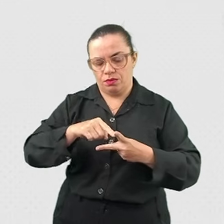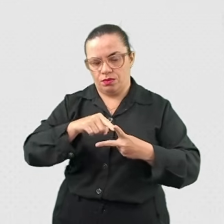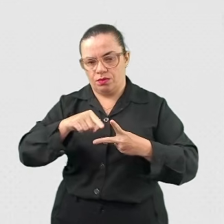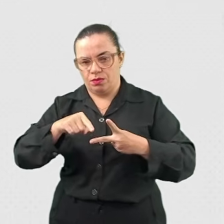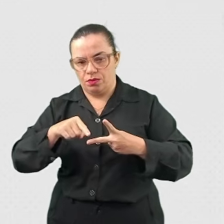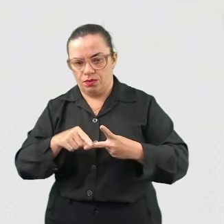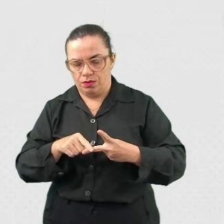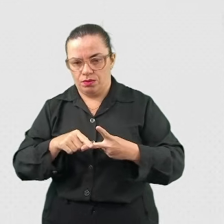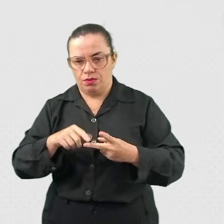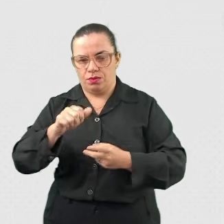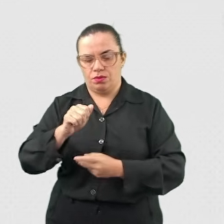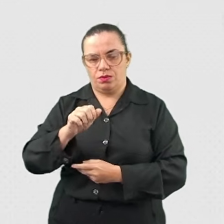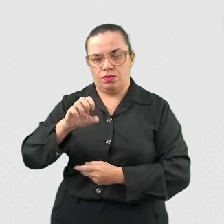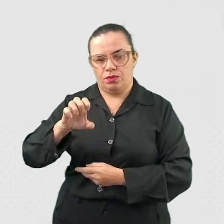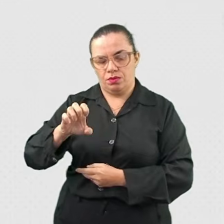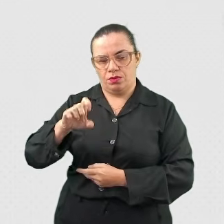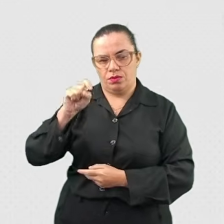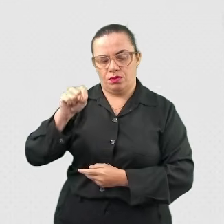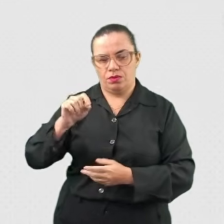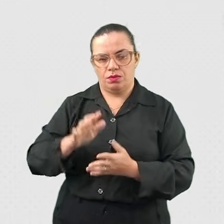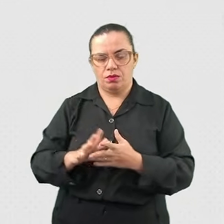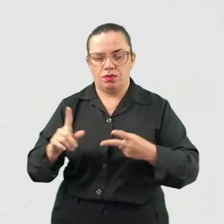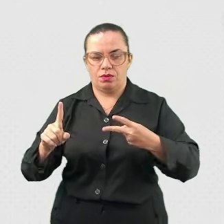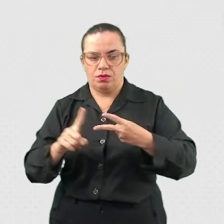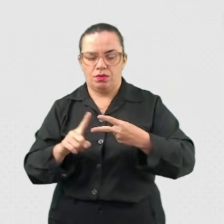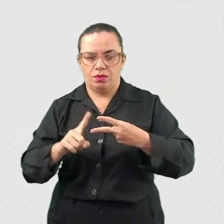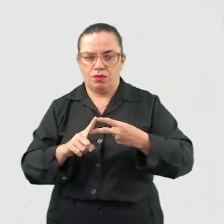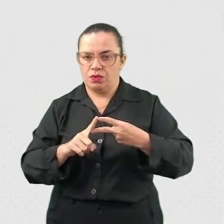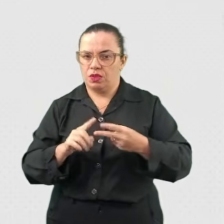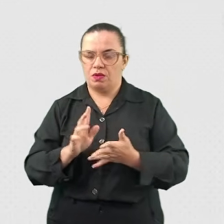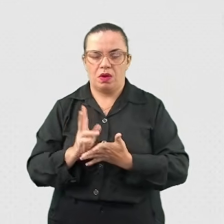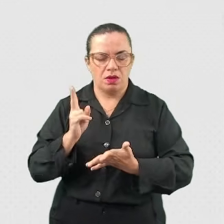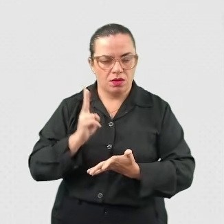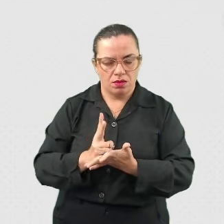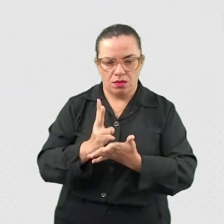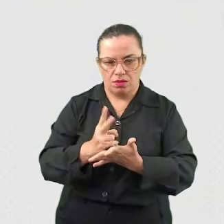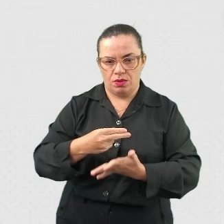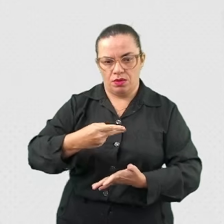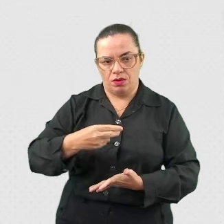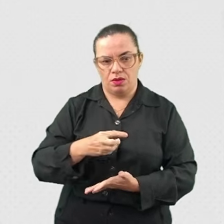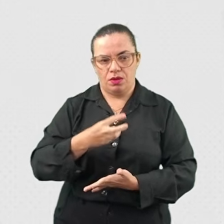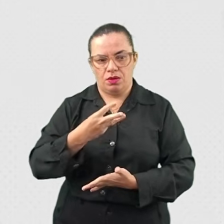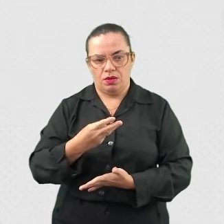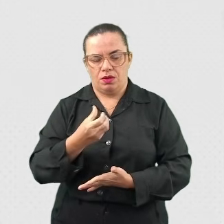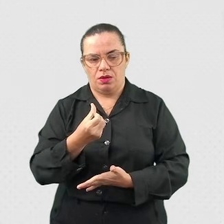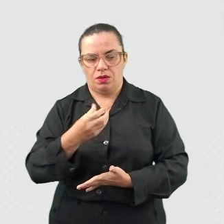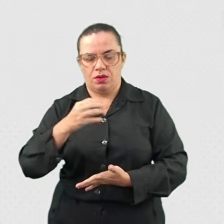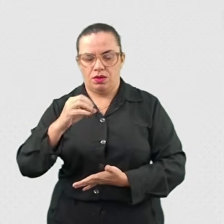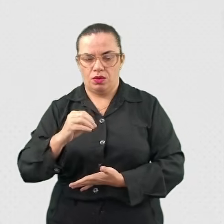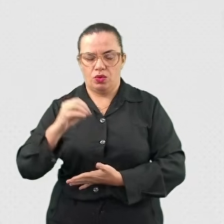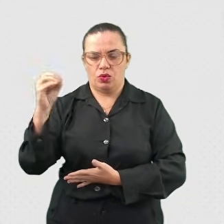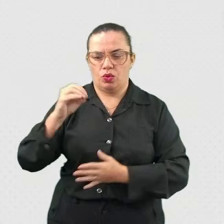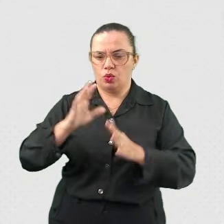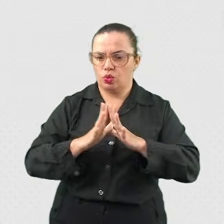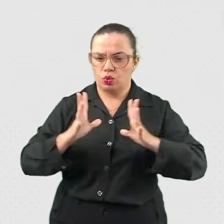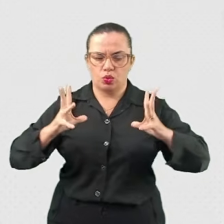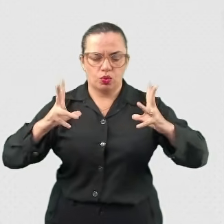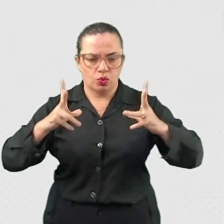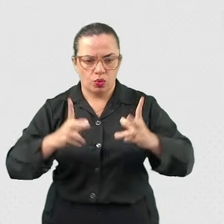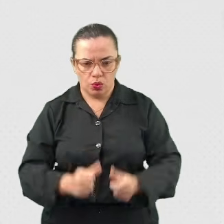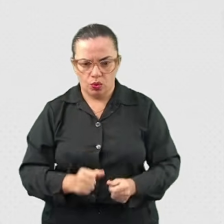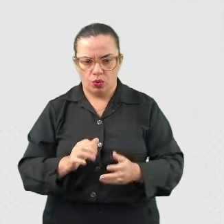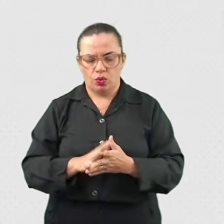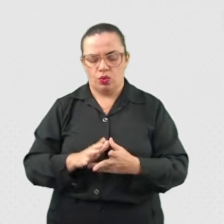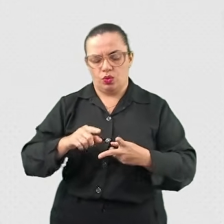AE, de um polígono vale sempre 360 graus. Tá? Se você somar todos os ângulos externos